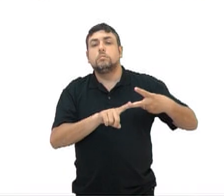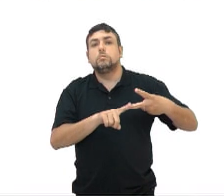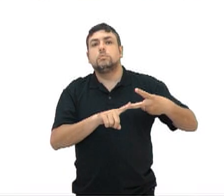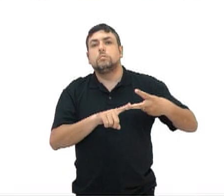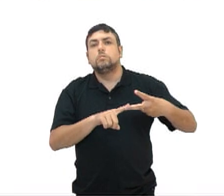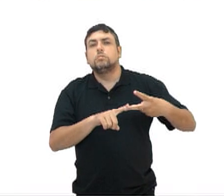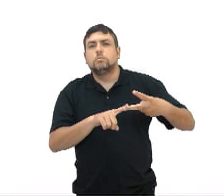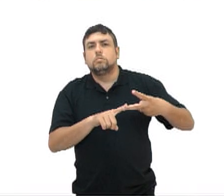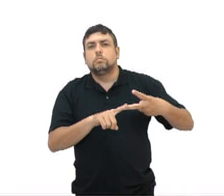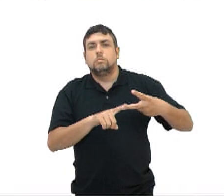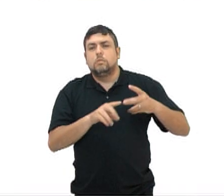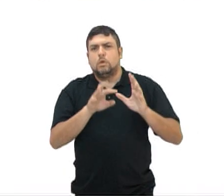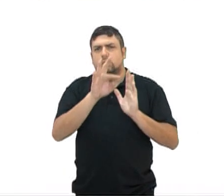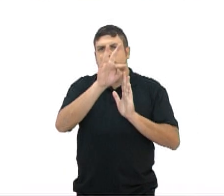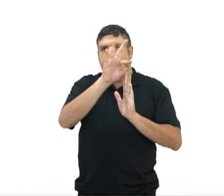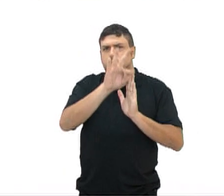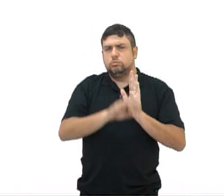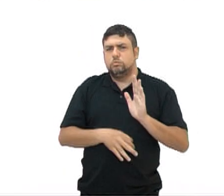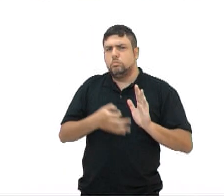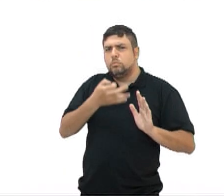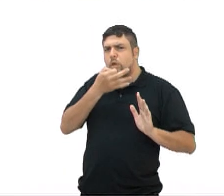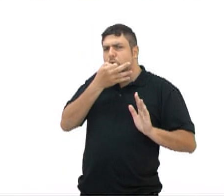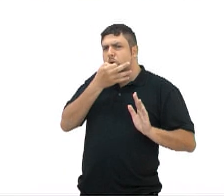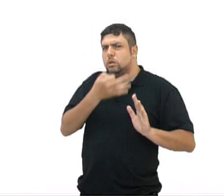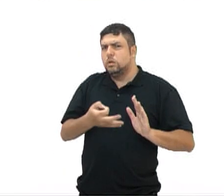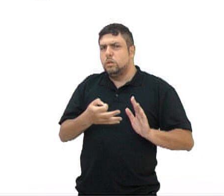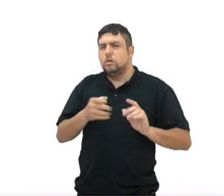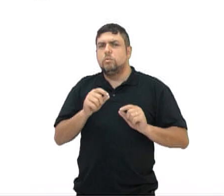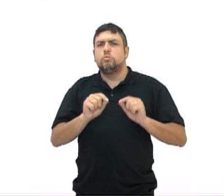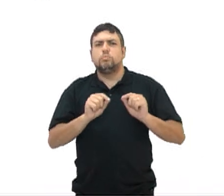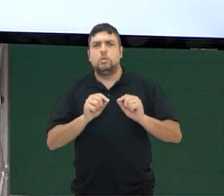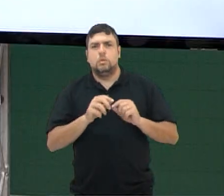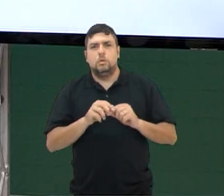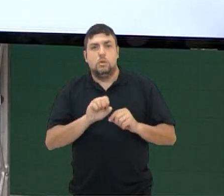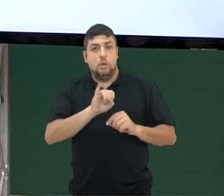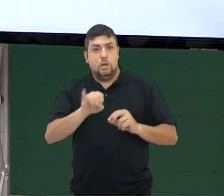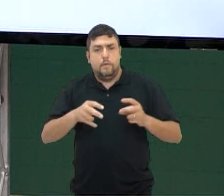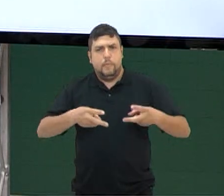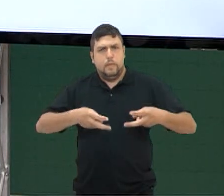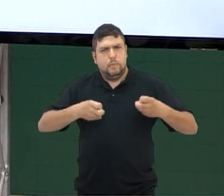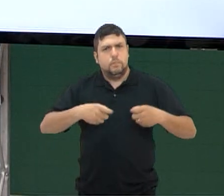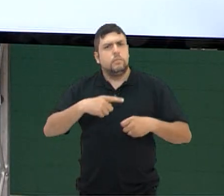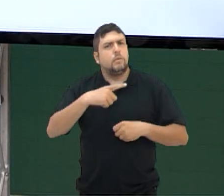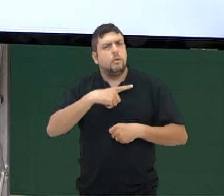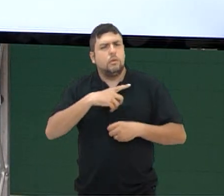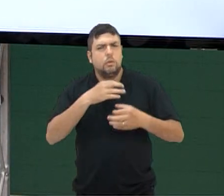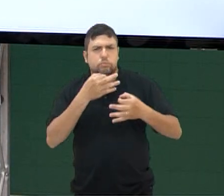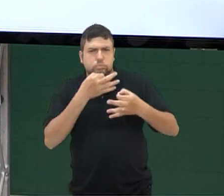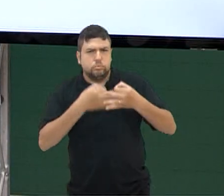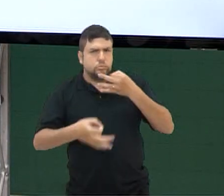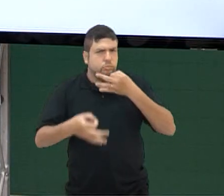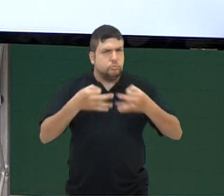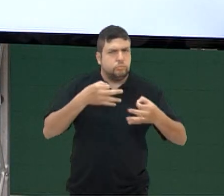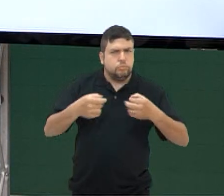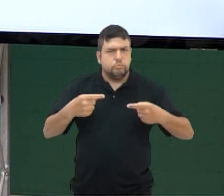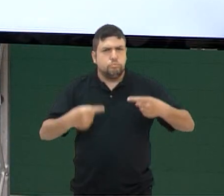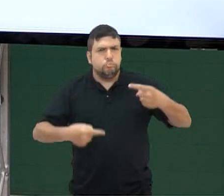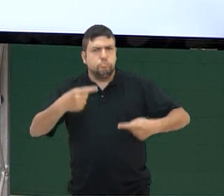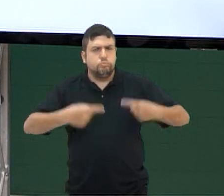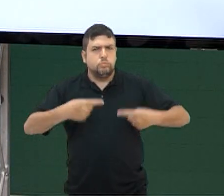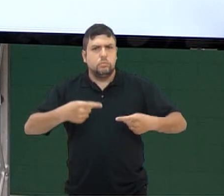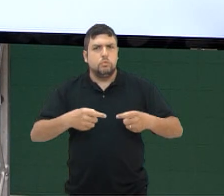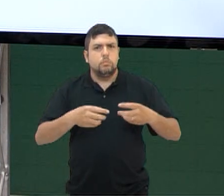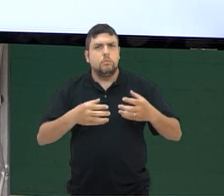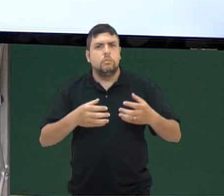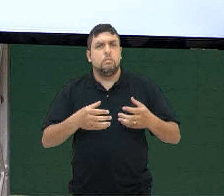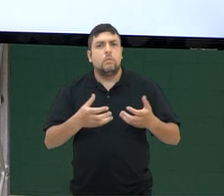é a crítica presente nesse fragmento? Se você perceber, ele tem um tom crítico, eu gostaria que vocês tentassem descobrir aí o que